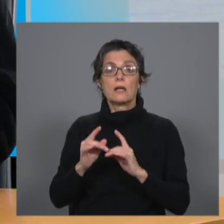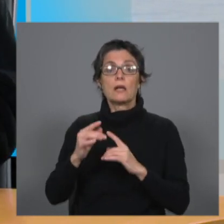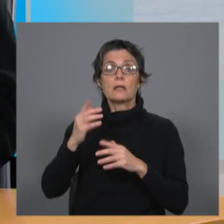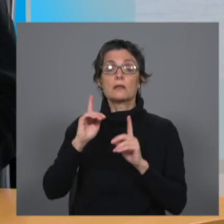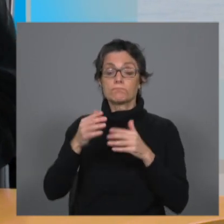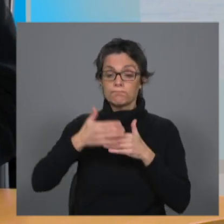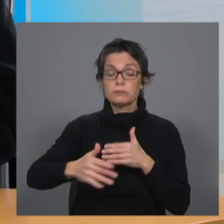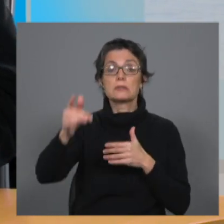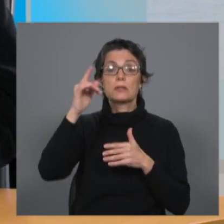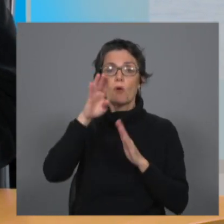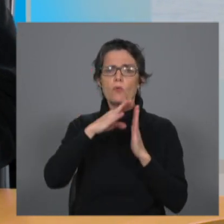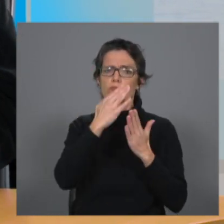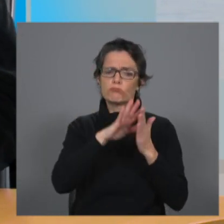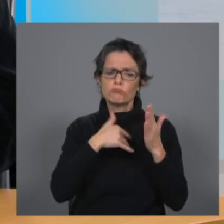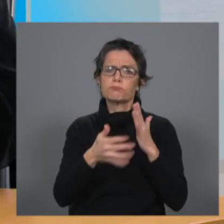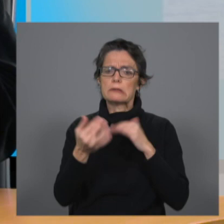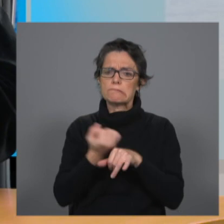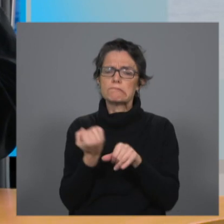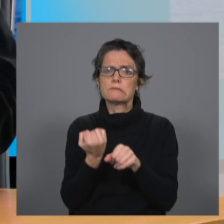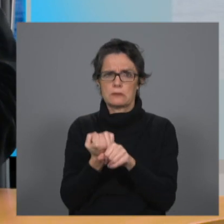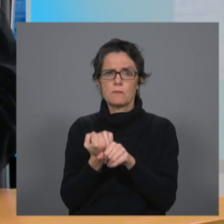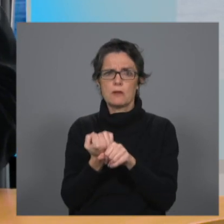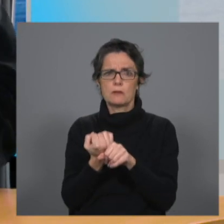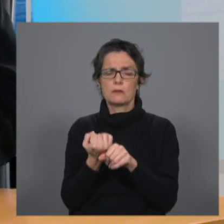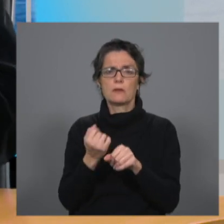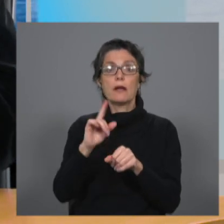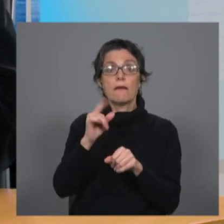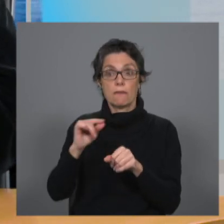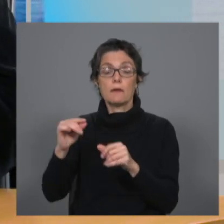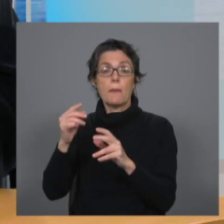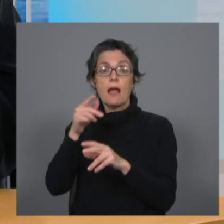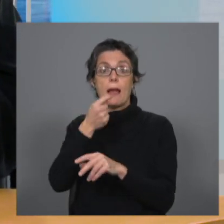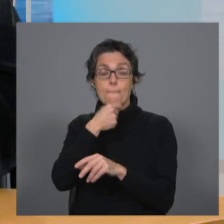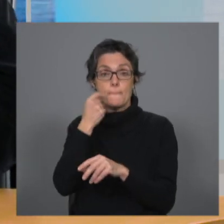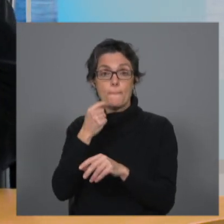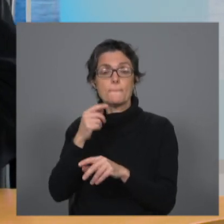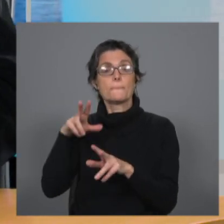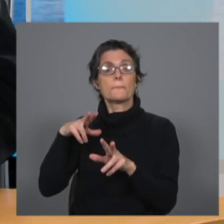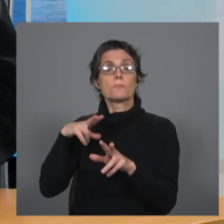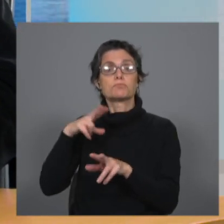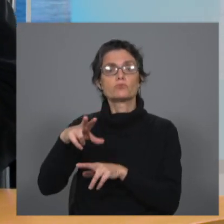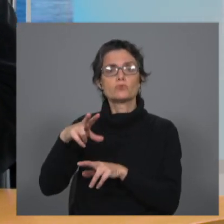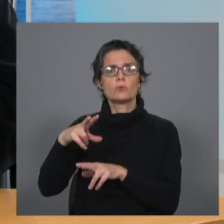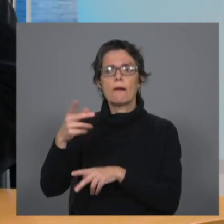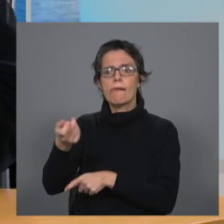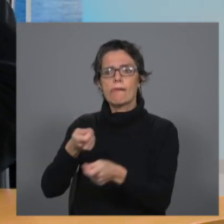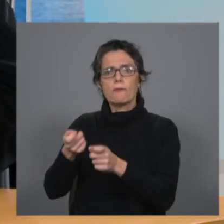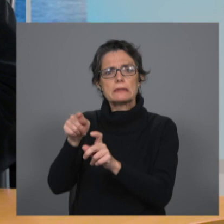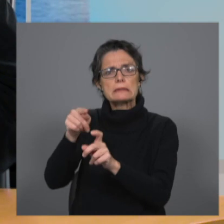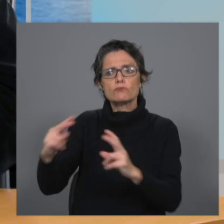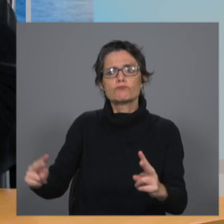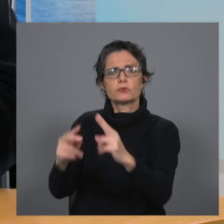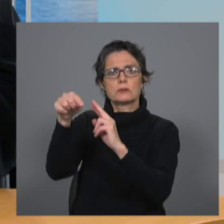concretizar este ponto, e Portugal vai organizar uma cimeira em maio. mas a dificuldade aqui